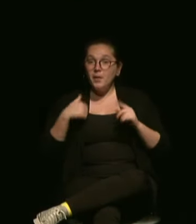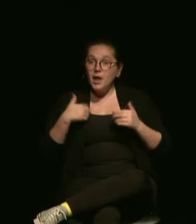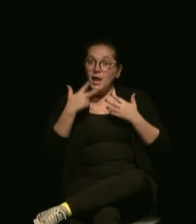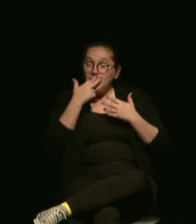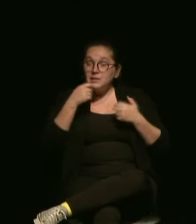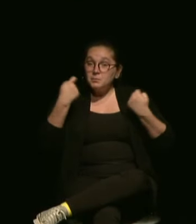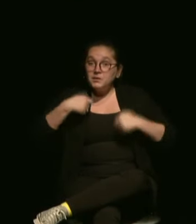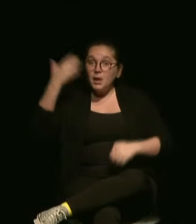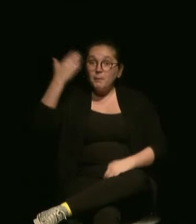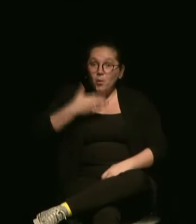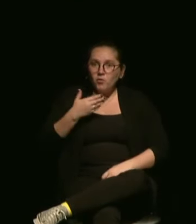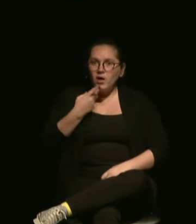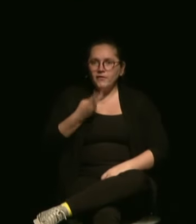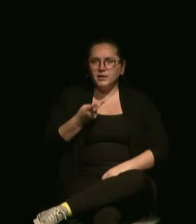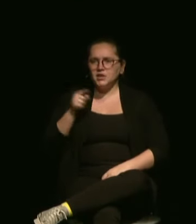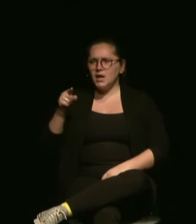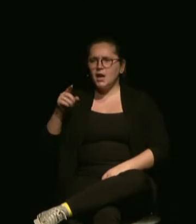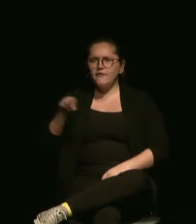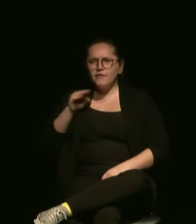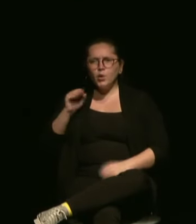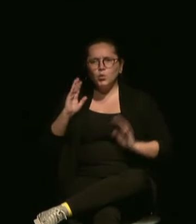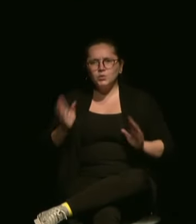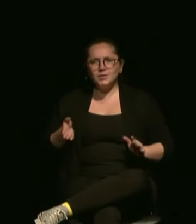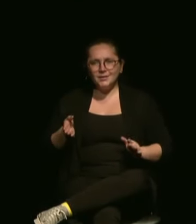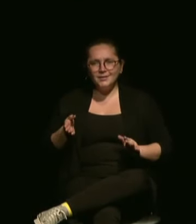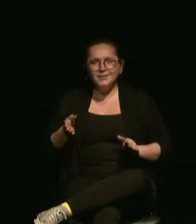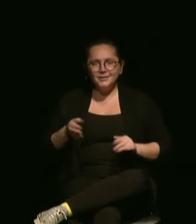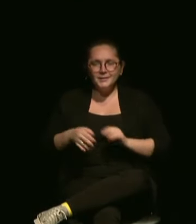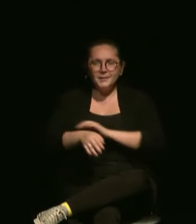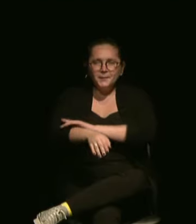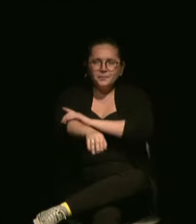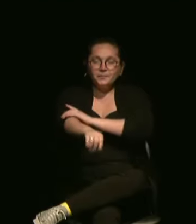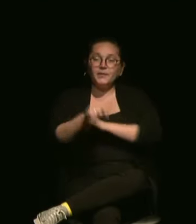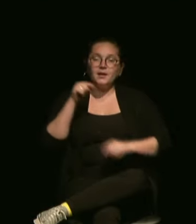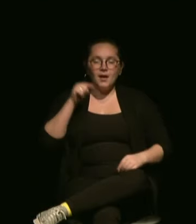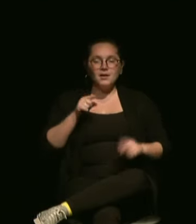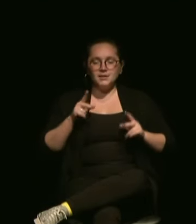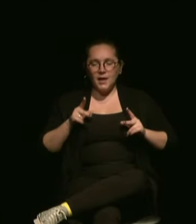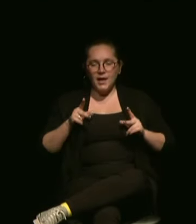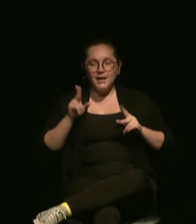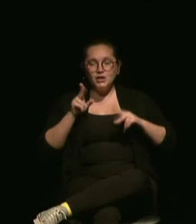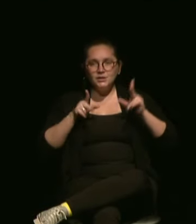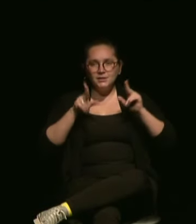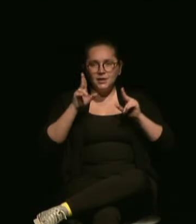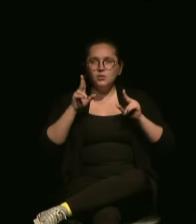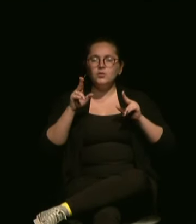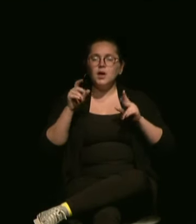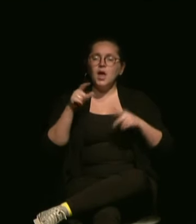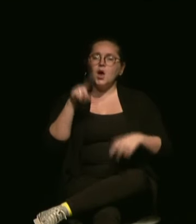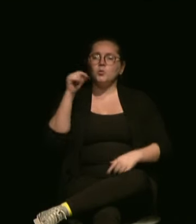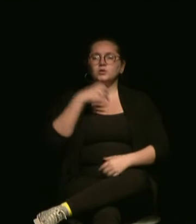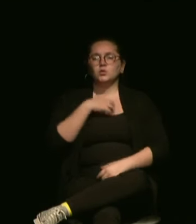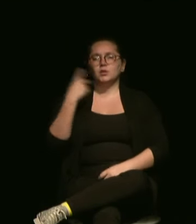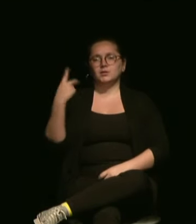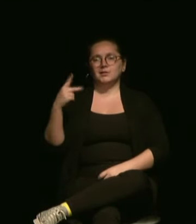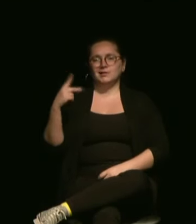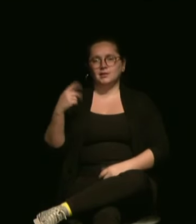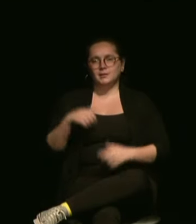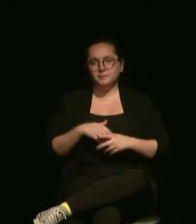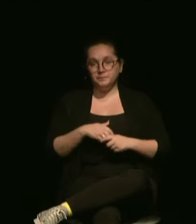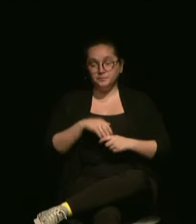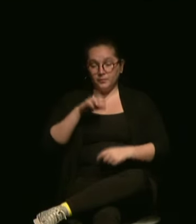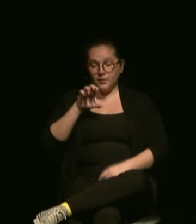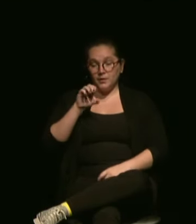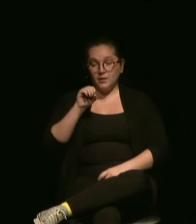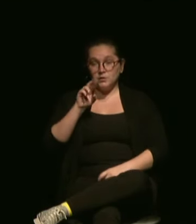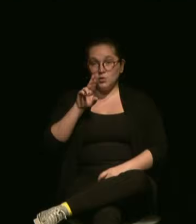a verdade do que acabou de dizer. A edição se torna uma escolha moral. Sobre essa cena, Escorel disse: não